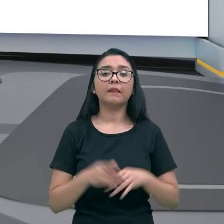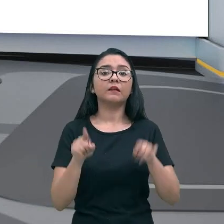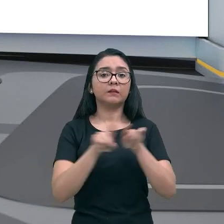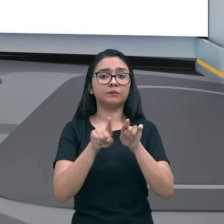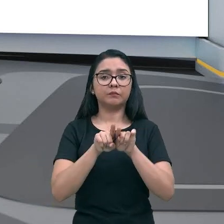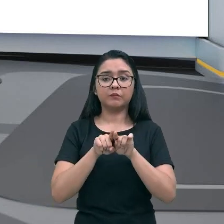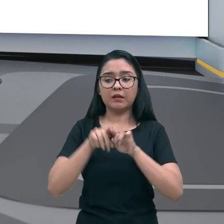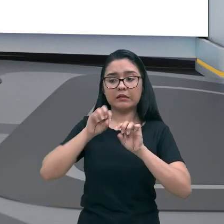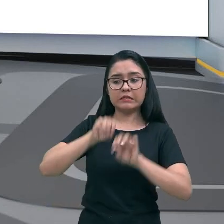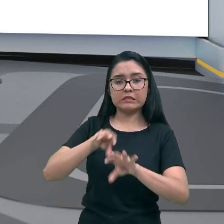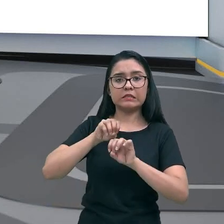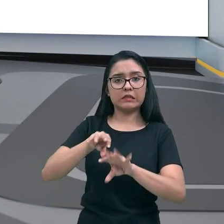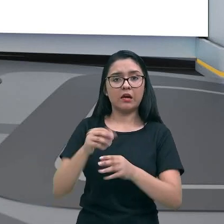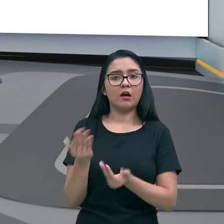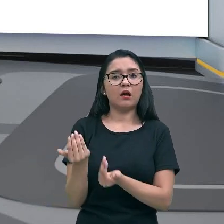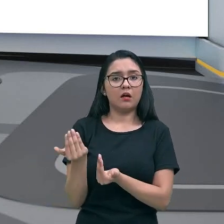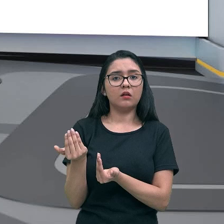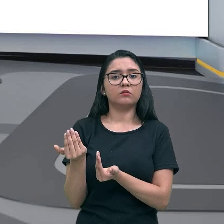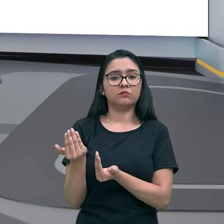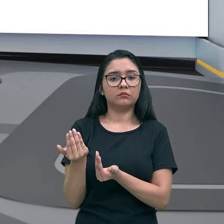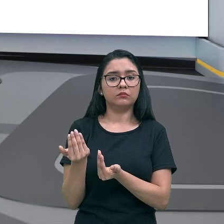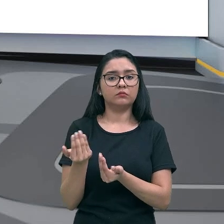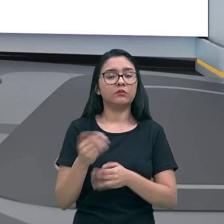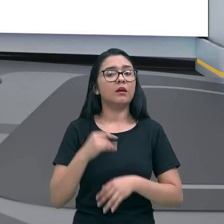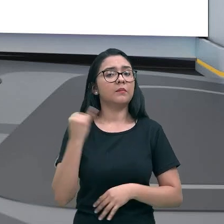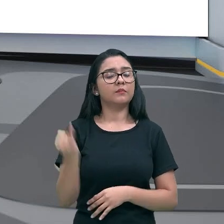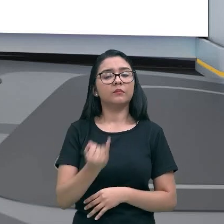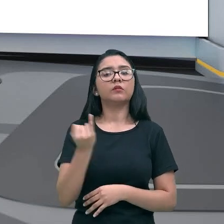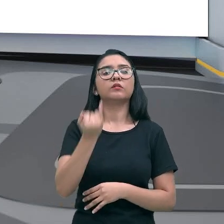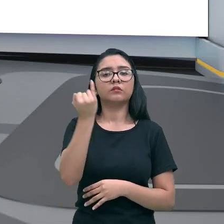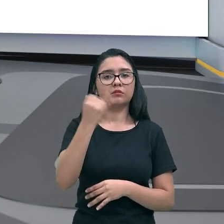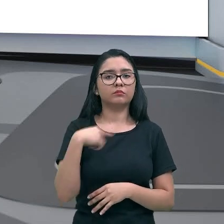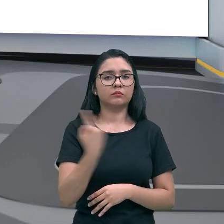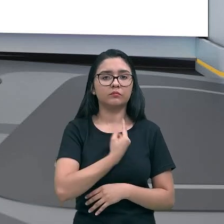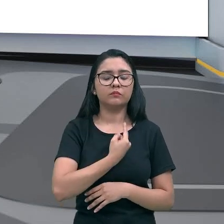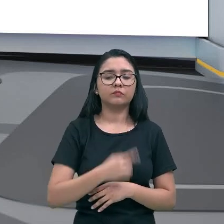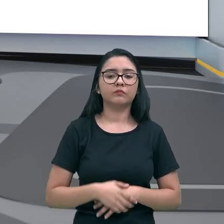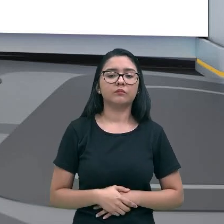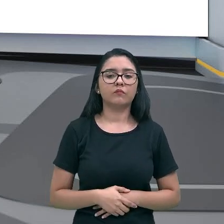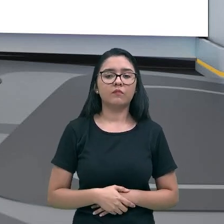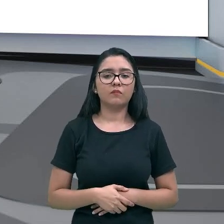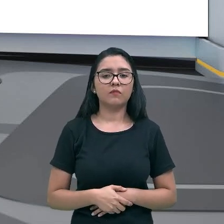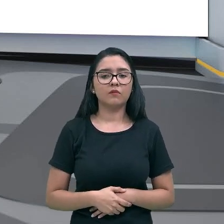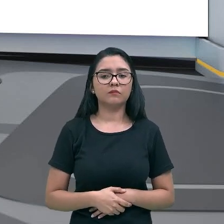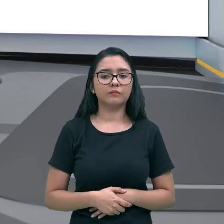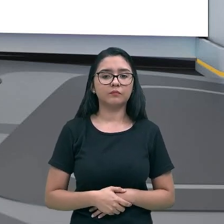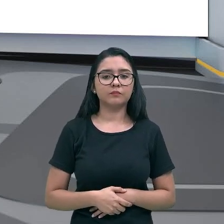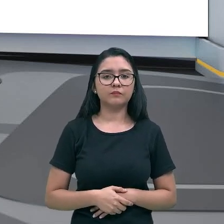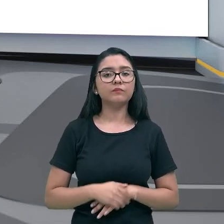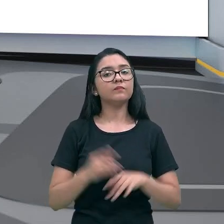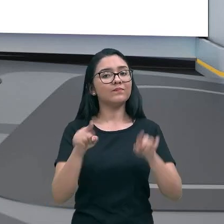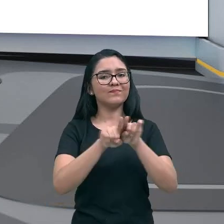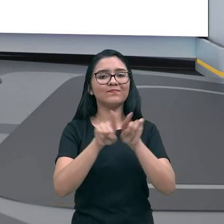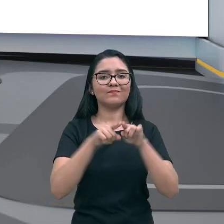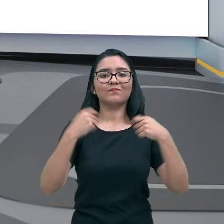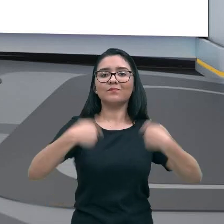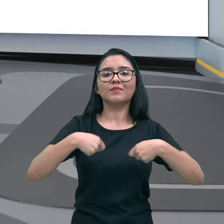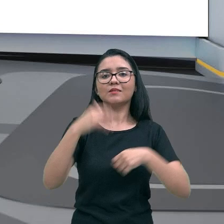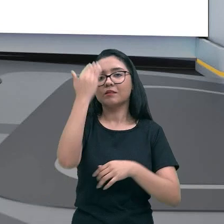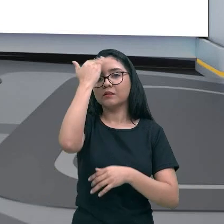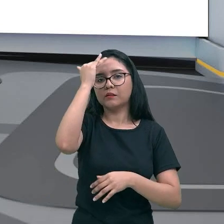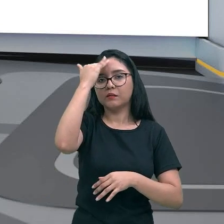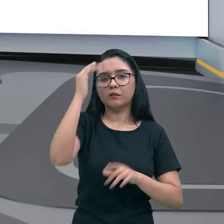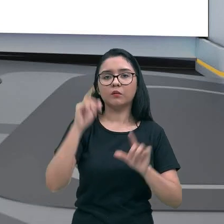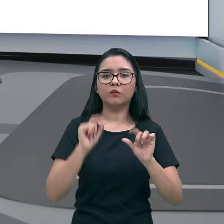bem você, adolescente, é importante para todos nós. Com certeza. E a gente precisa entender também que dentro